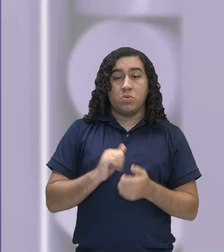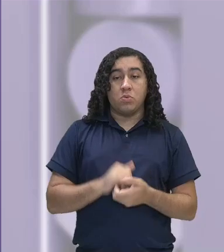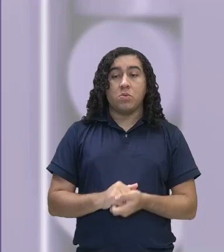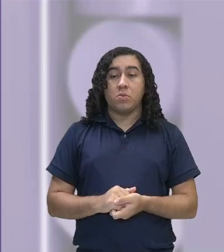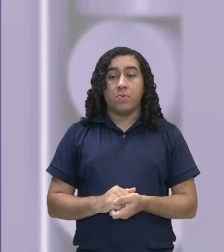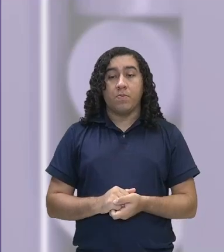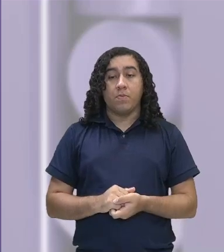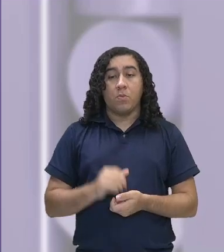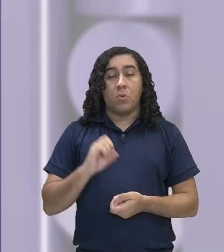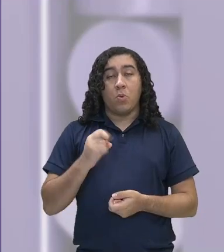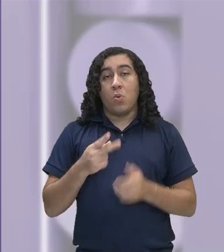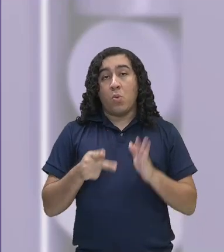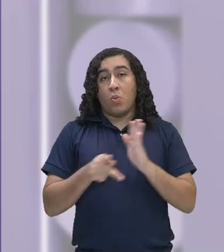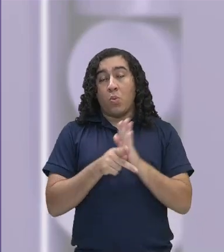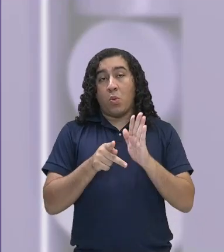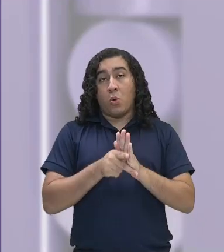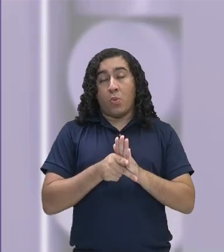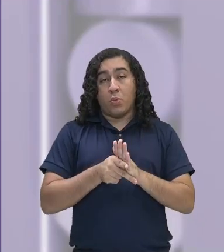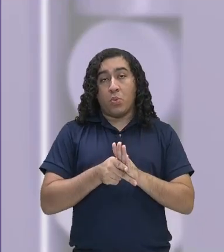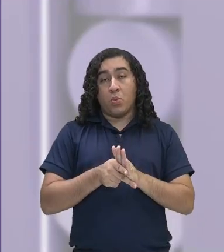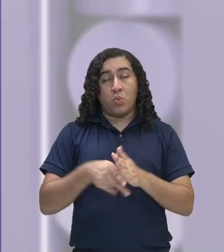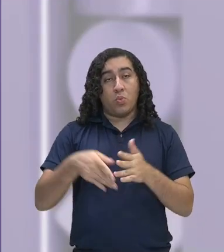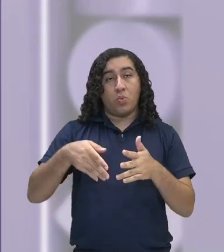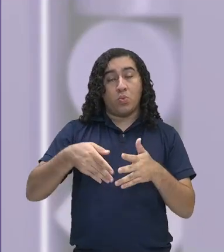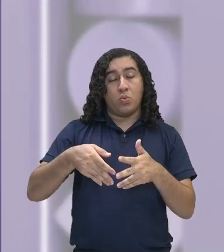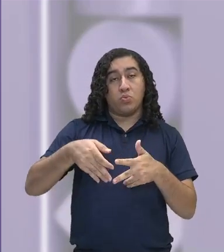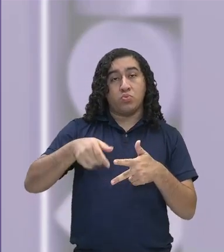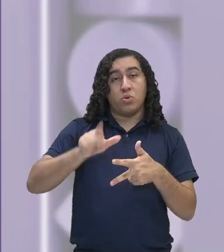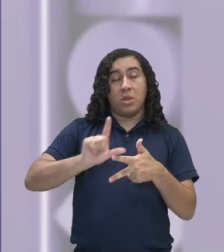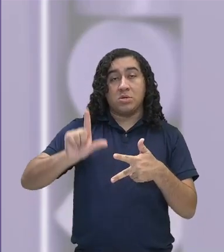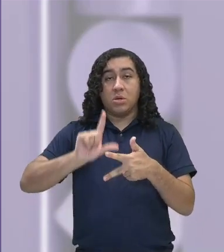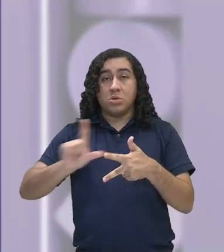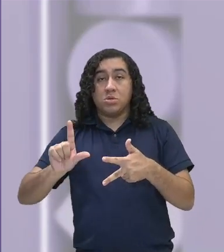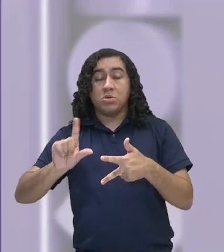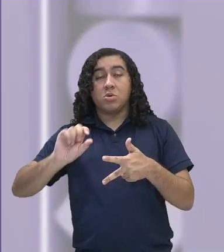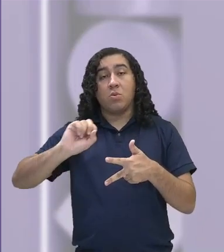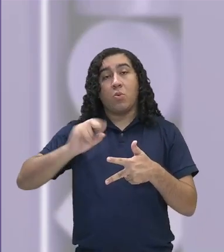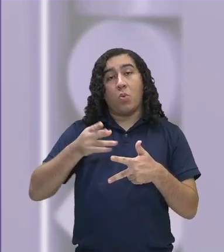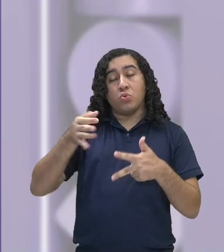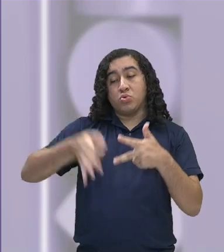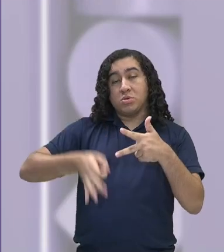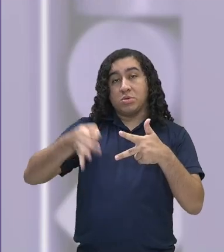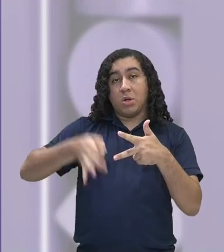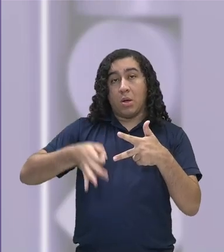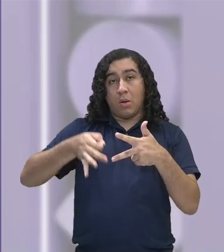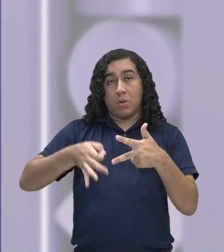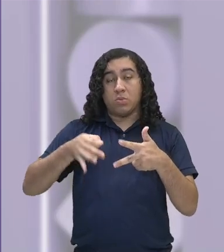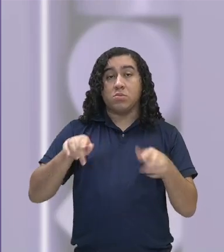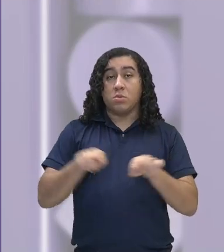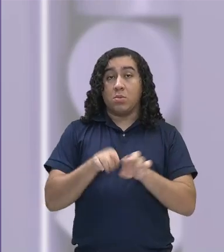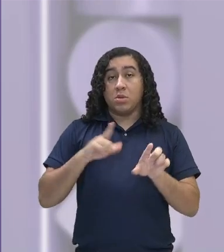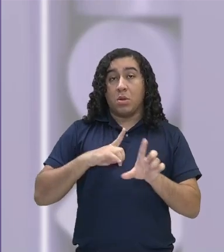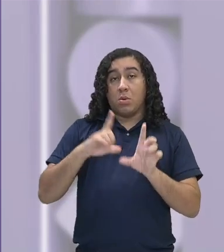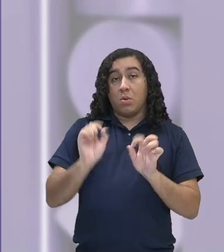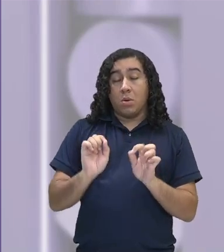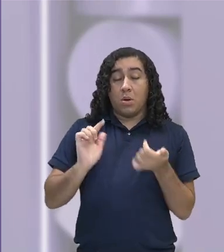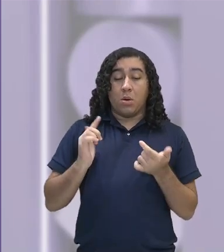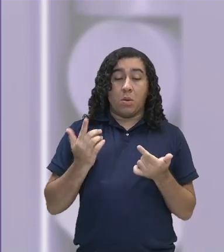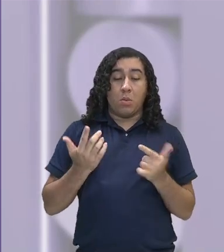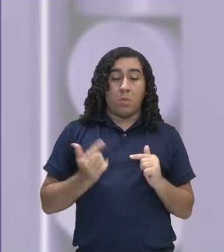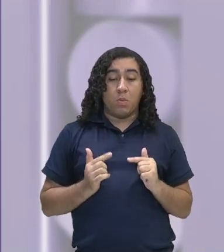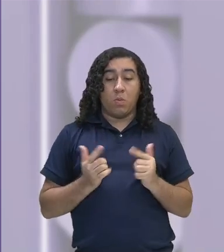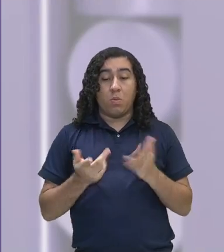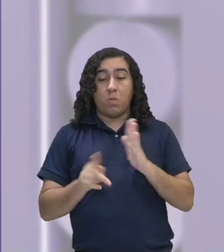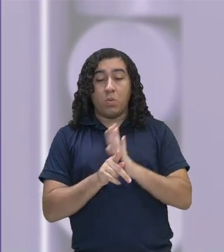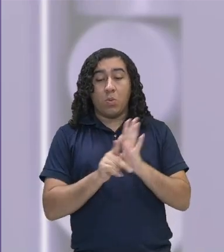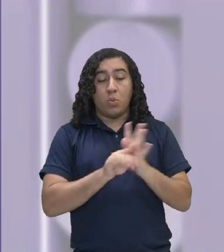Do poder judiciário, do poder legislativo. Tem um rito ali que se segue para que aquela pessoa assuma